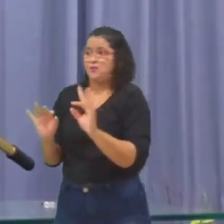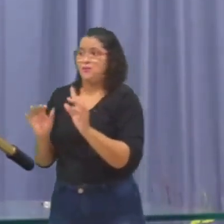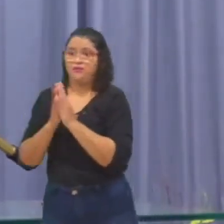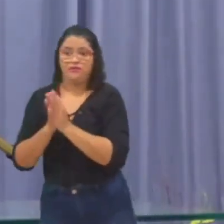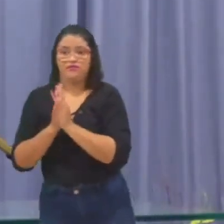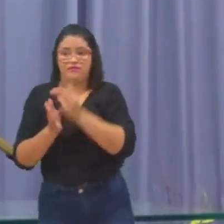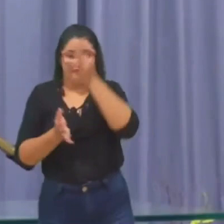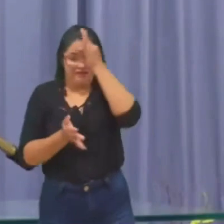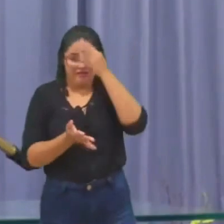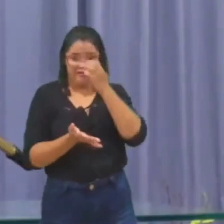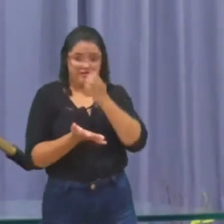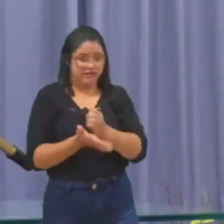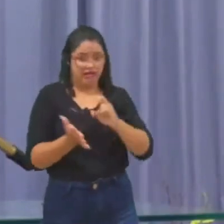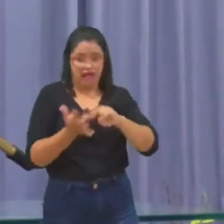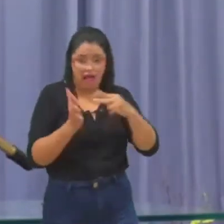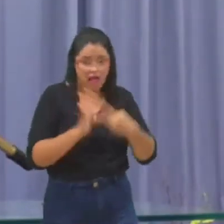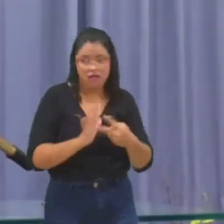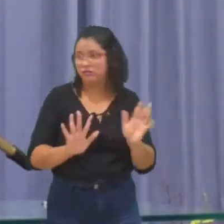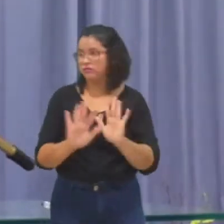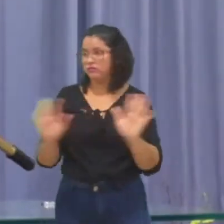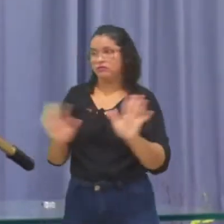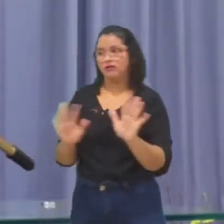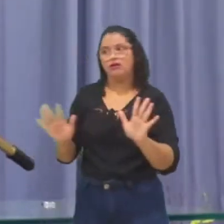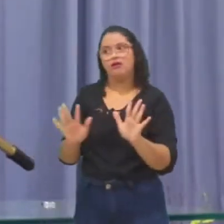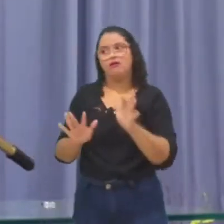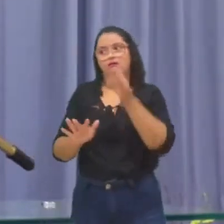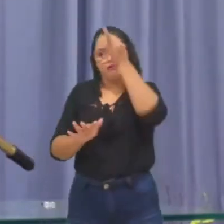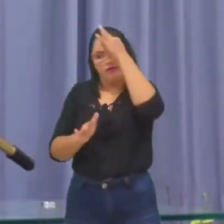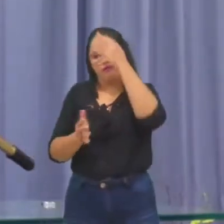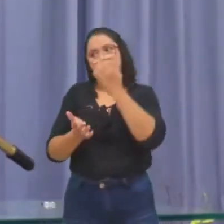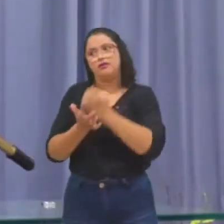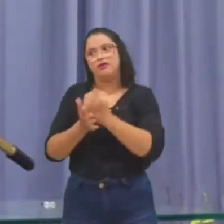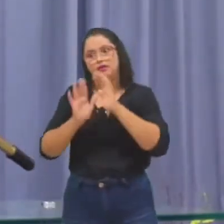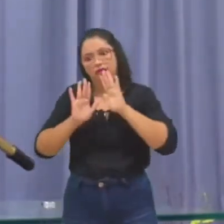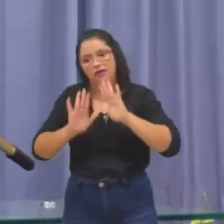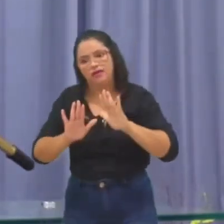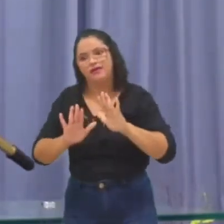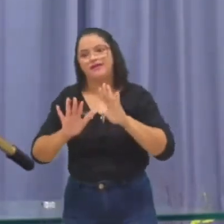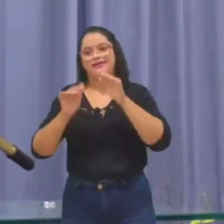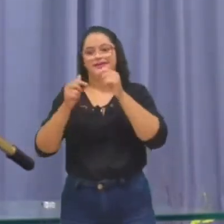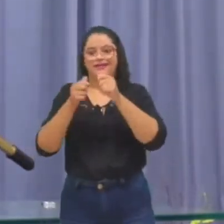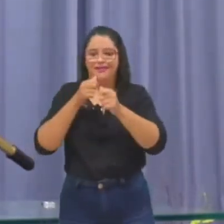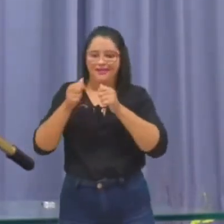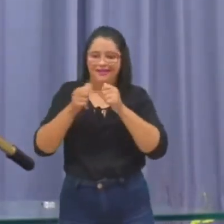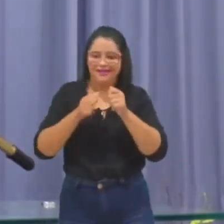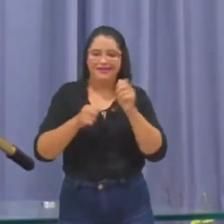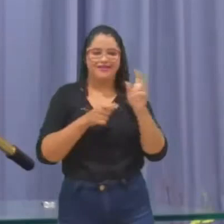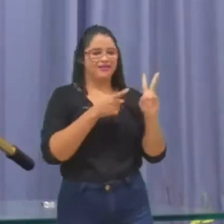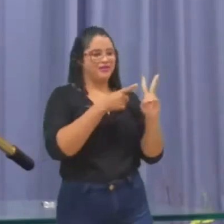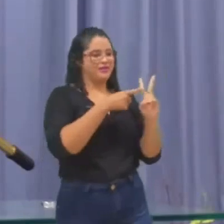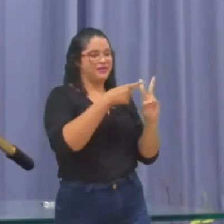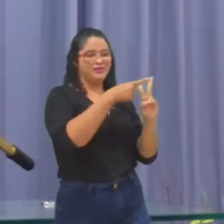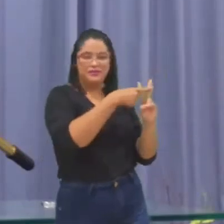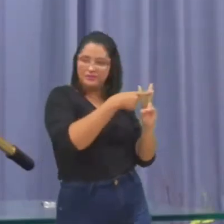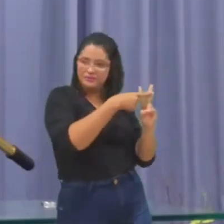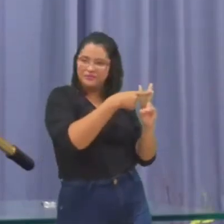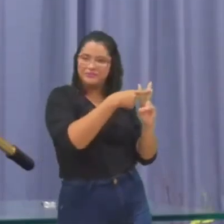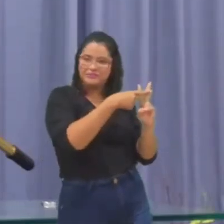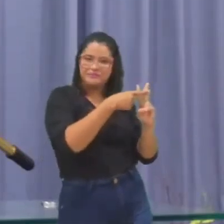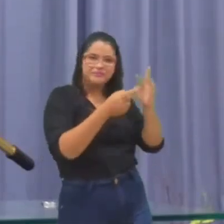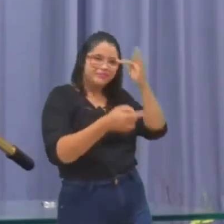até. Não, é uma fé equilibrada. A fé de Josué e Calebe era uma